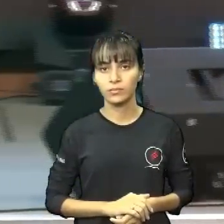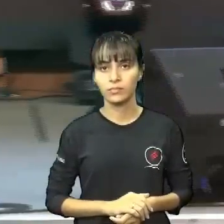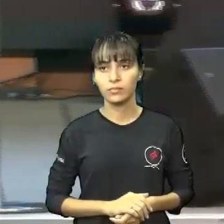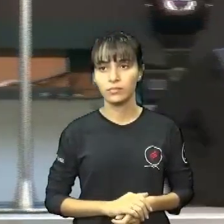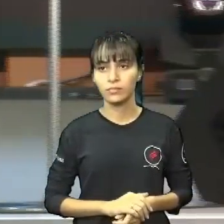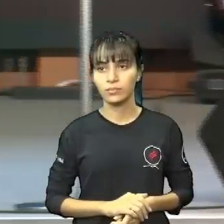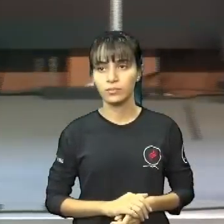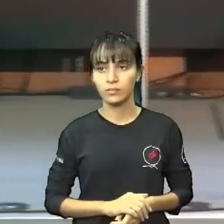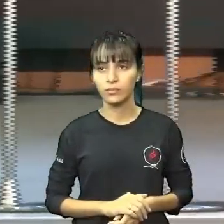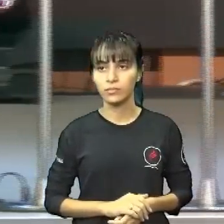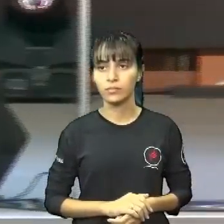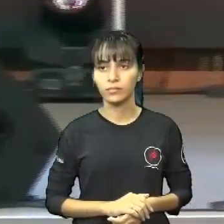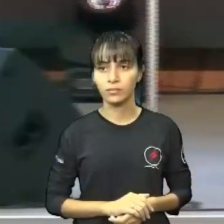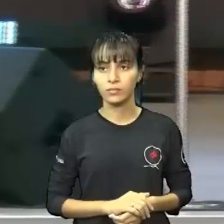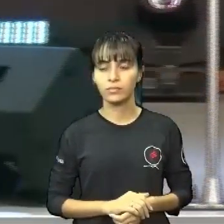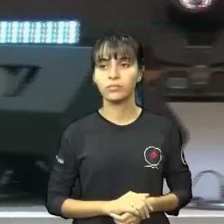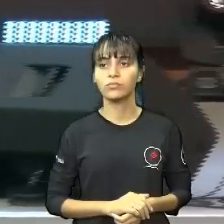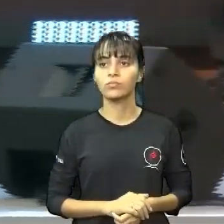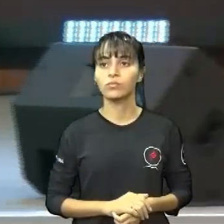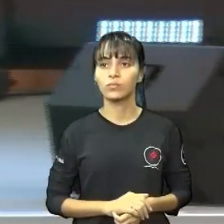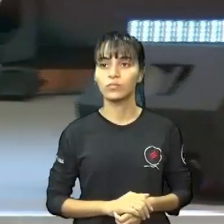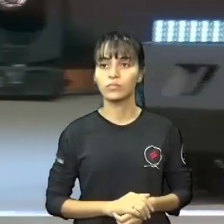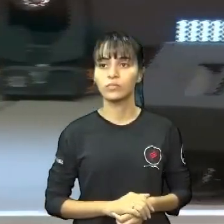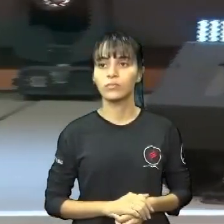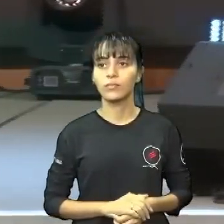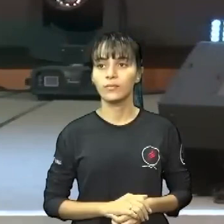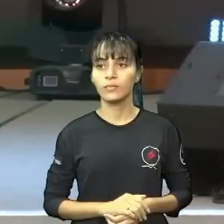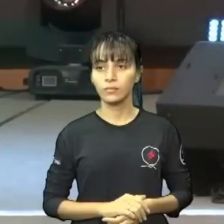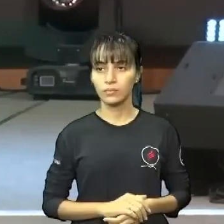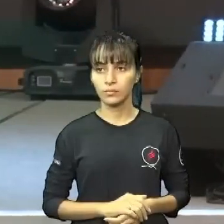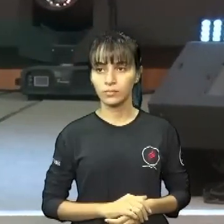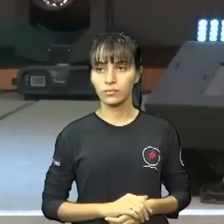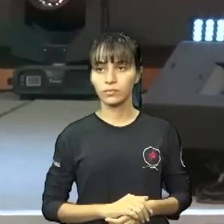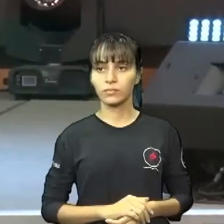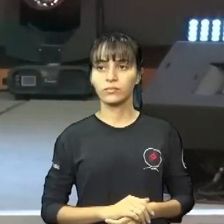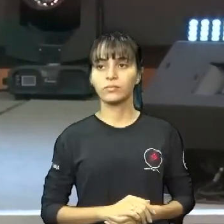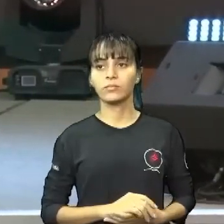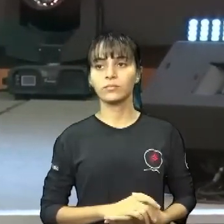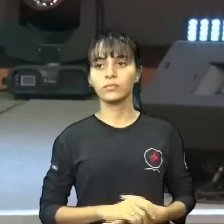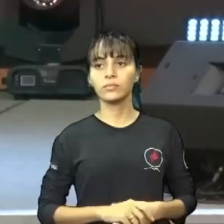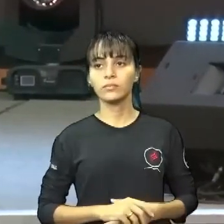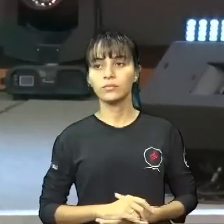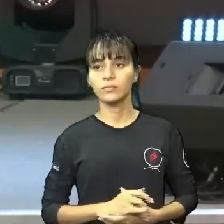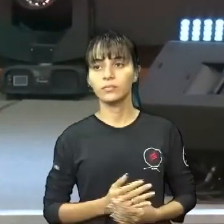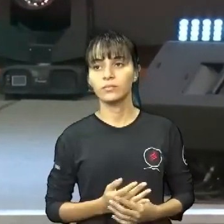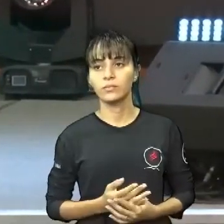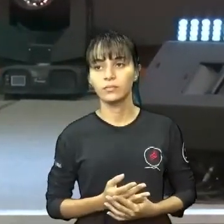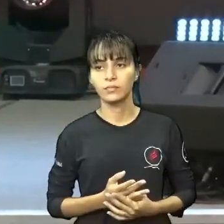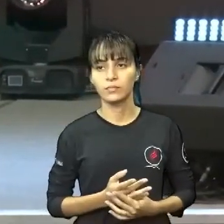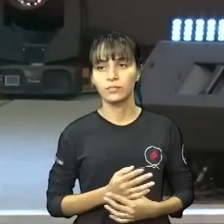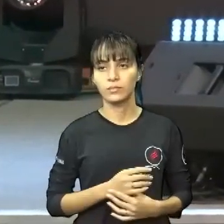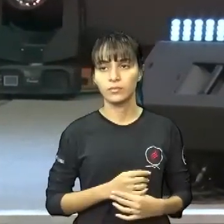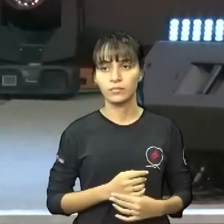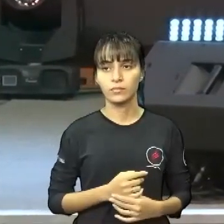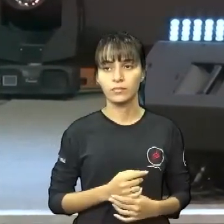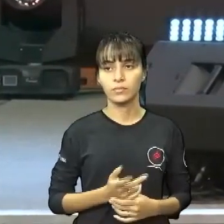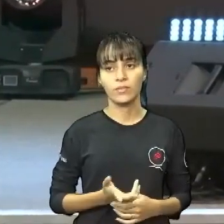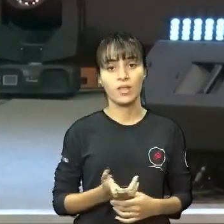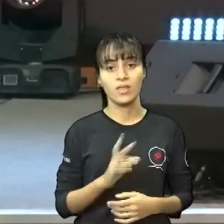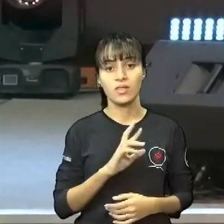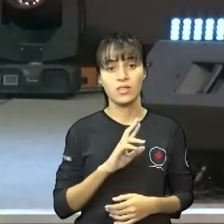aí você pode tirar da tela um fala não vai herdar o reino que a outra